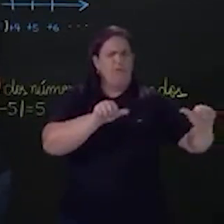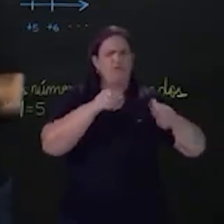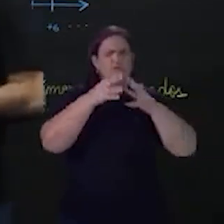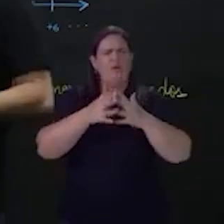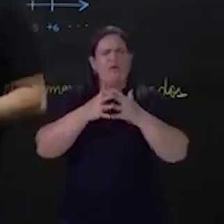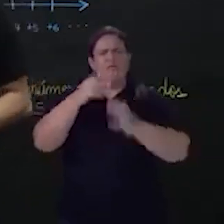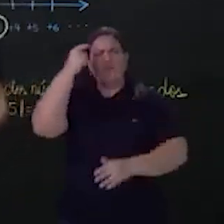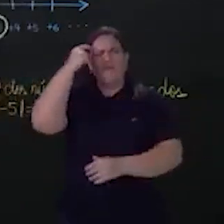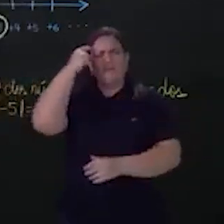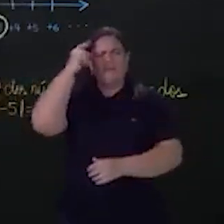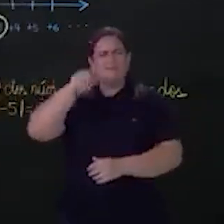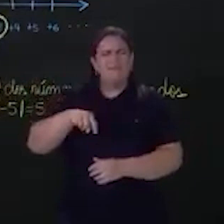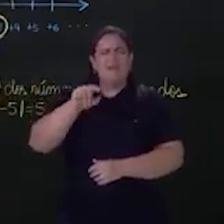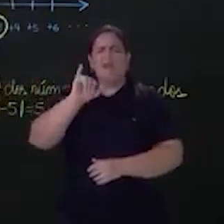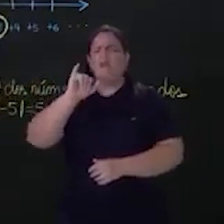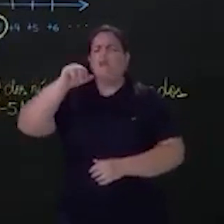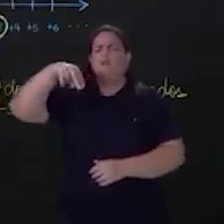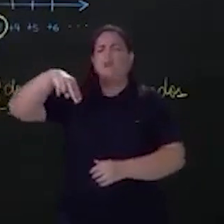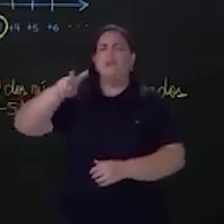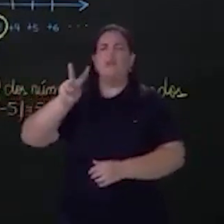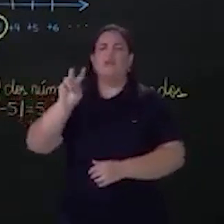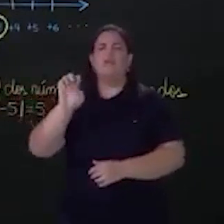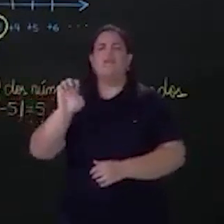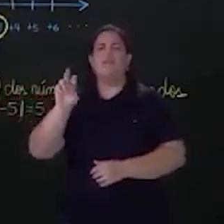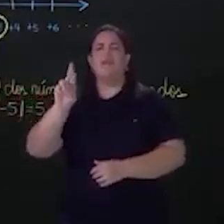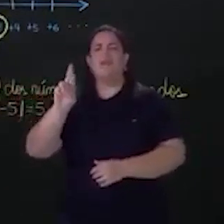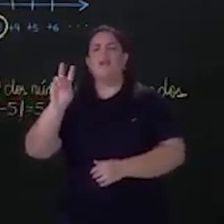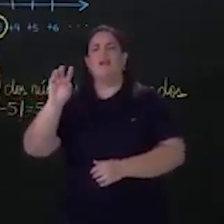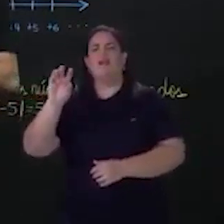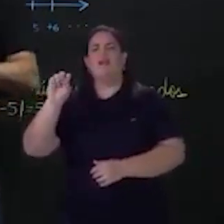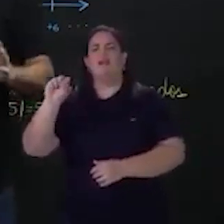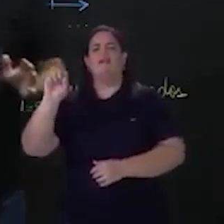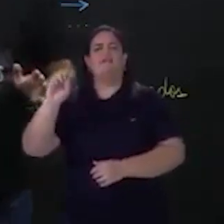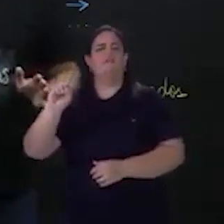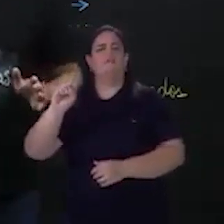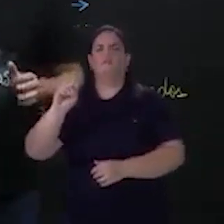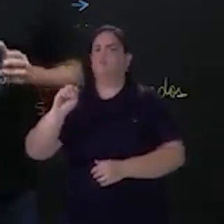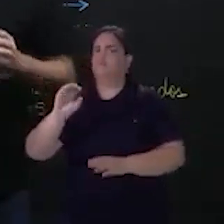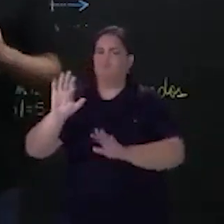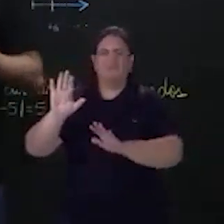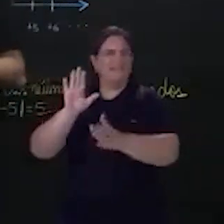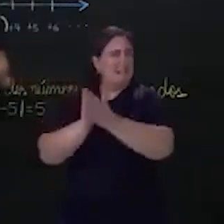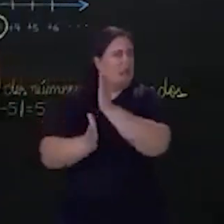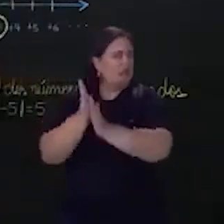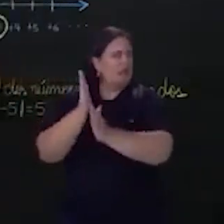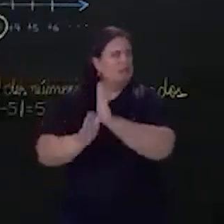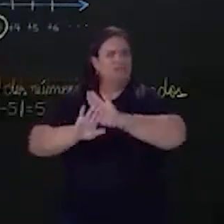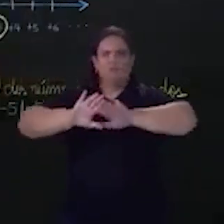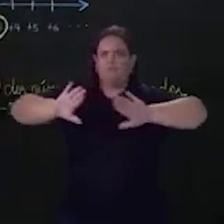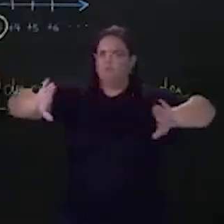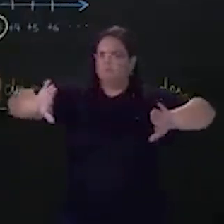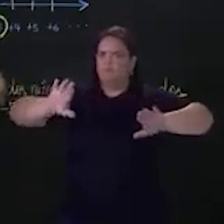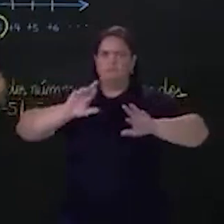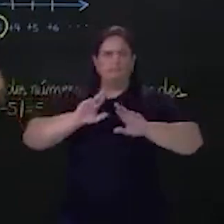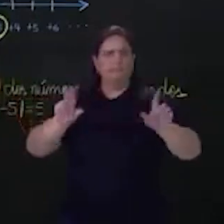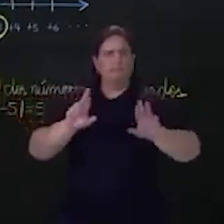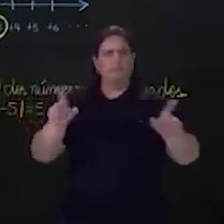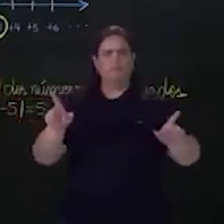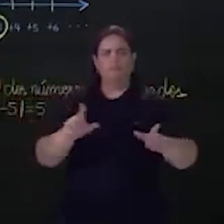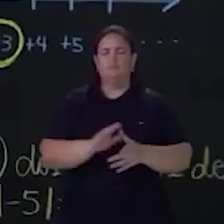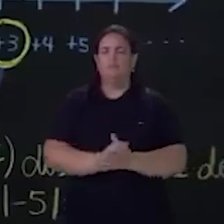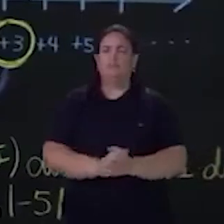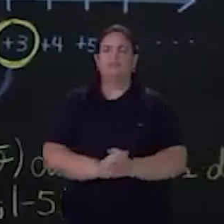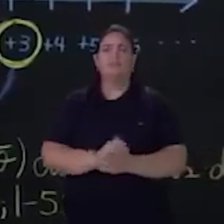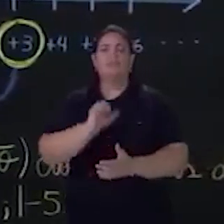ou simétricos, aliás, com o inverso, tá? Então, é totalmente diferente. Quando a gente fala em oposto